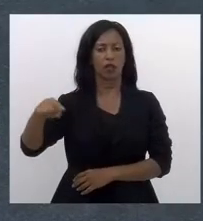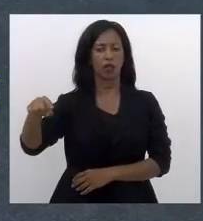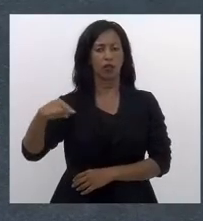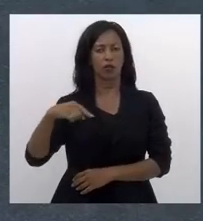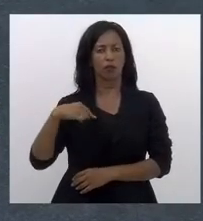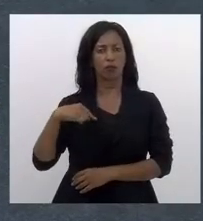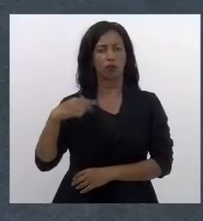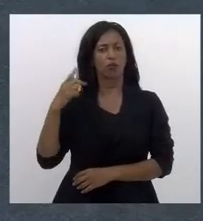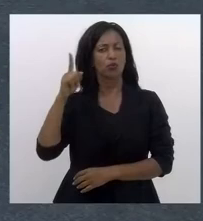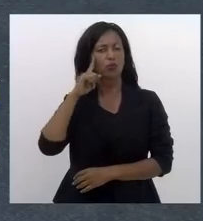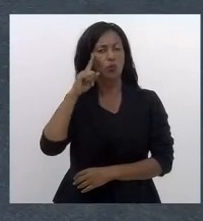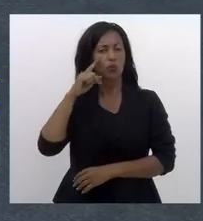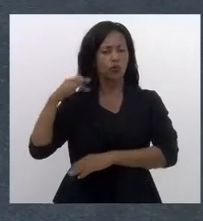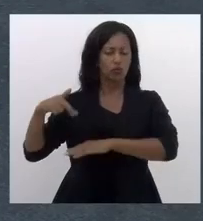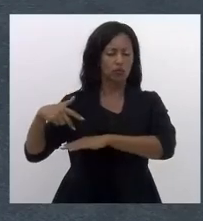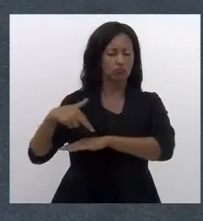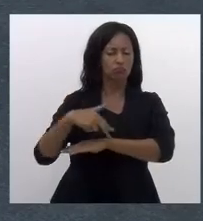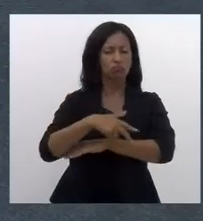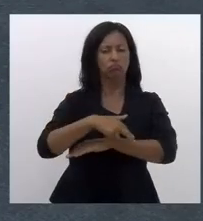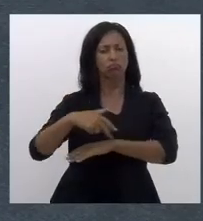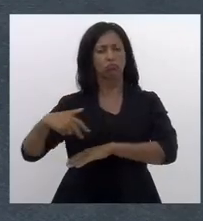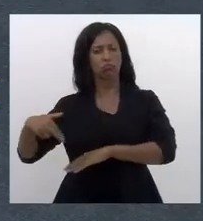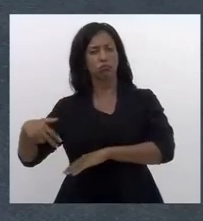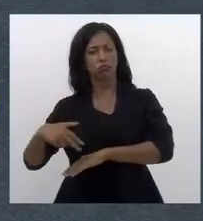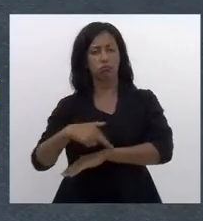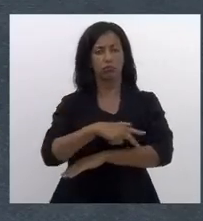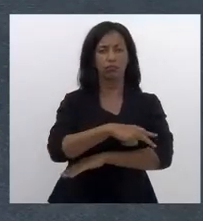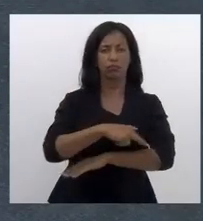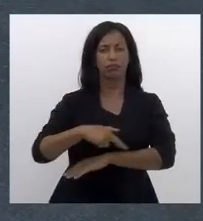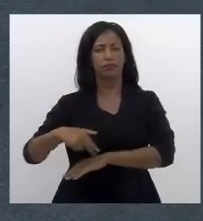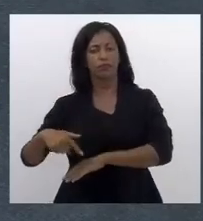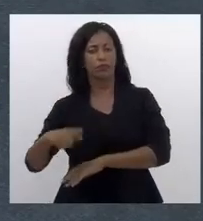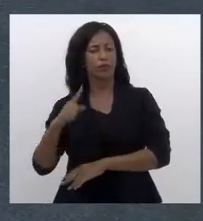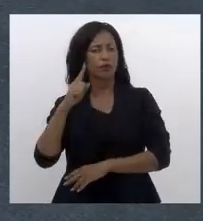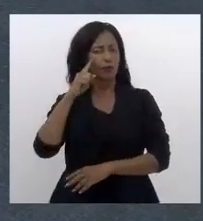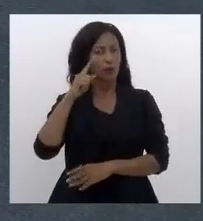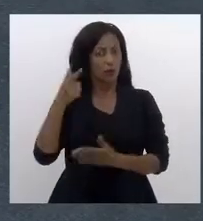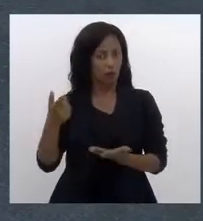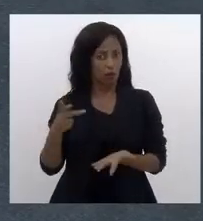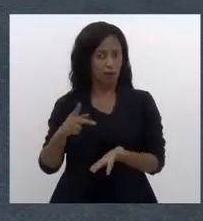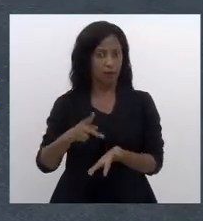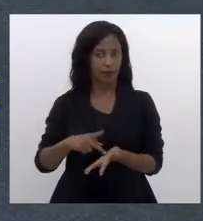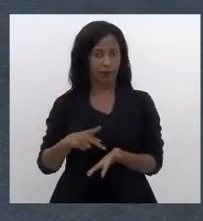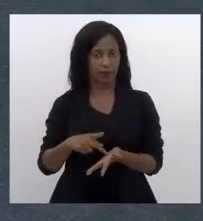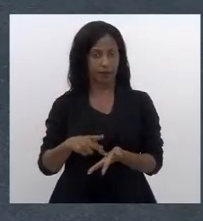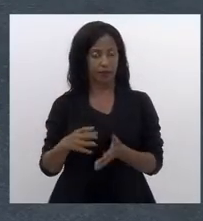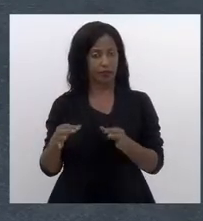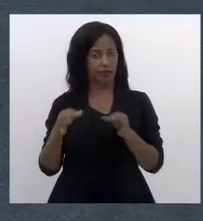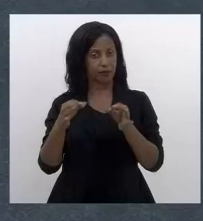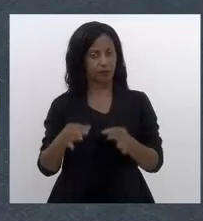pé para a universidade. Então, essa é uma realidade concreta para a maioria